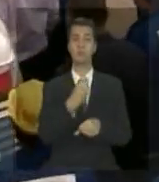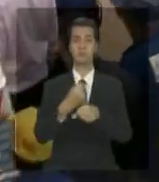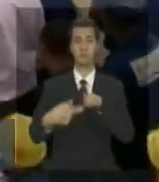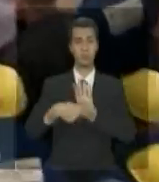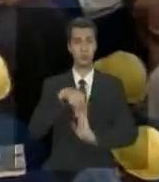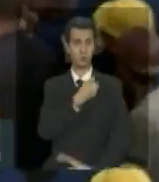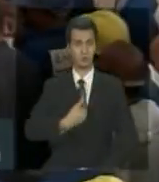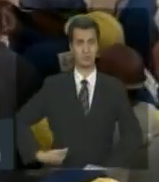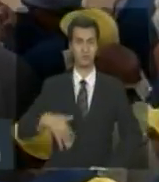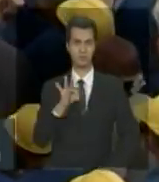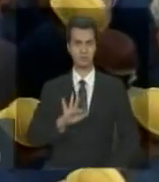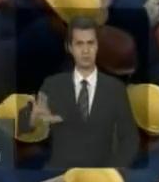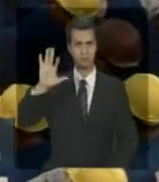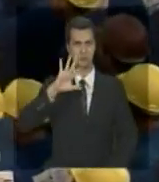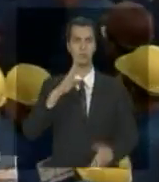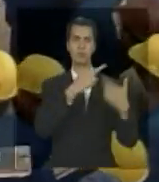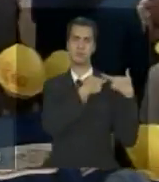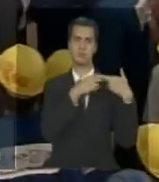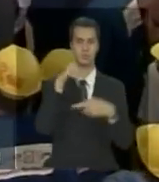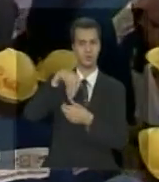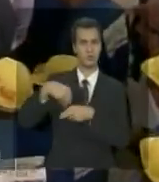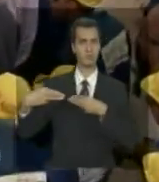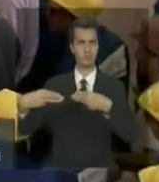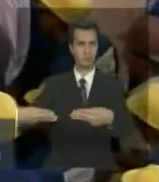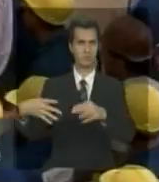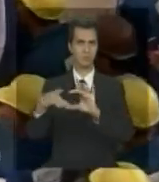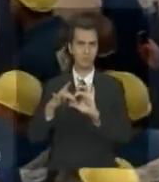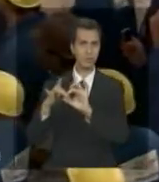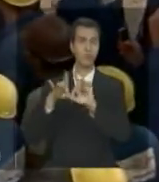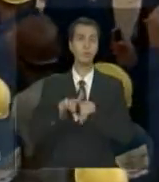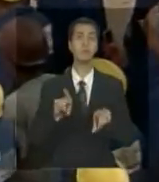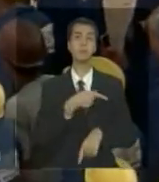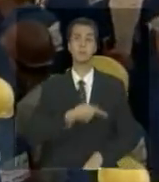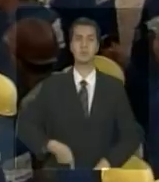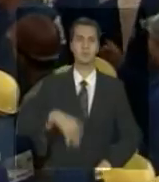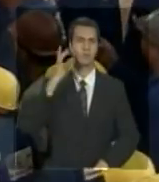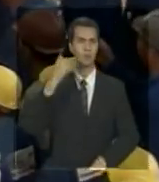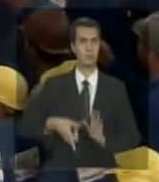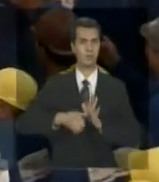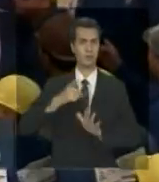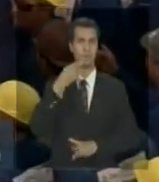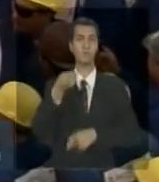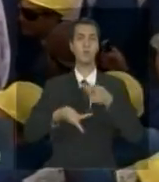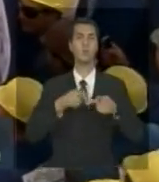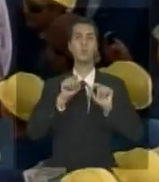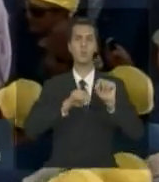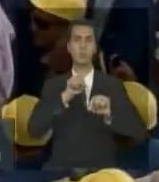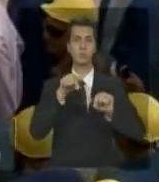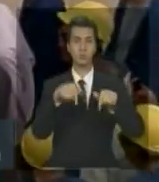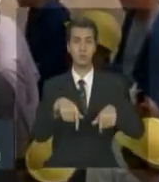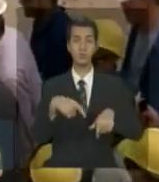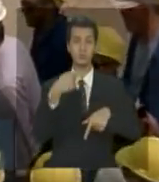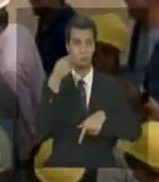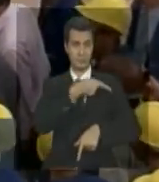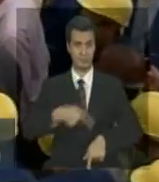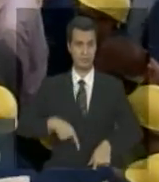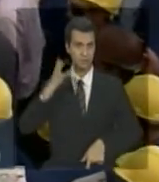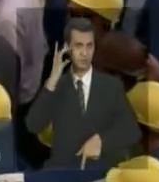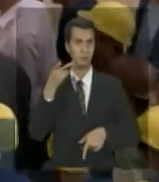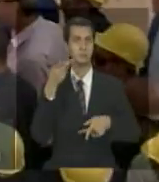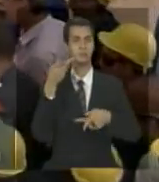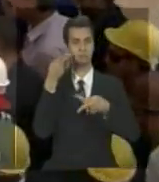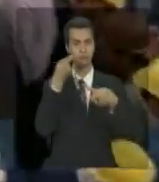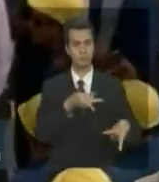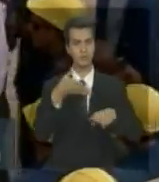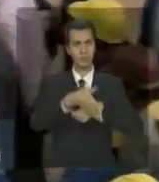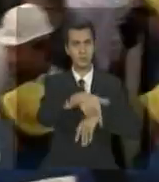que está sob a responsabilidade do Ministério da Integração. Mas a presidenta disse há pouco que nessa visita de trabalho ela também quer